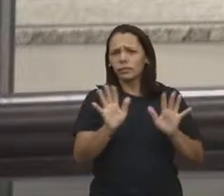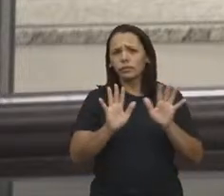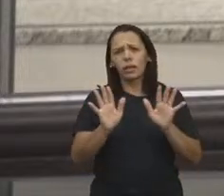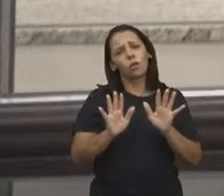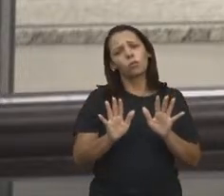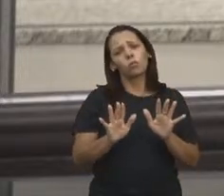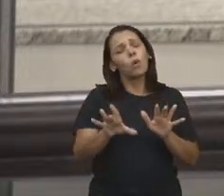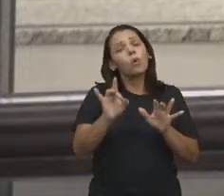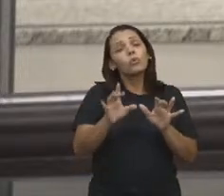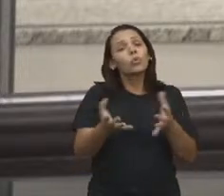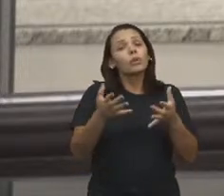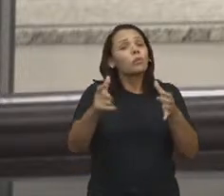um local para descarte